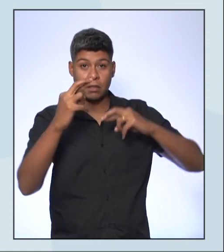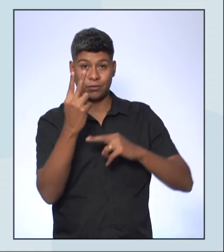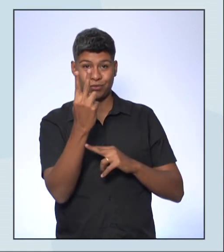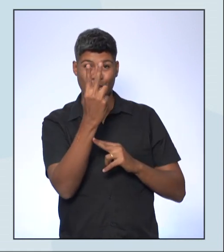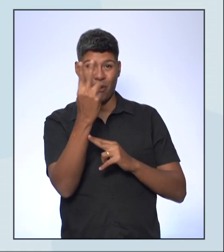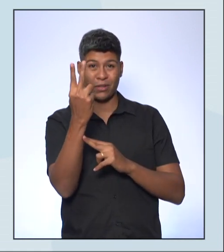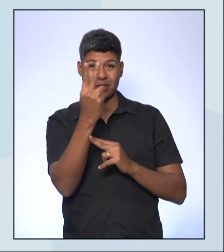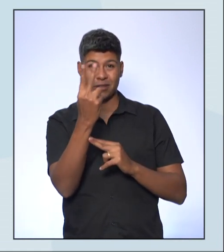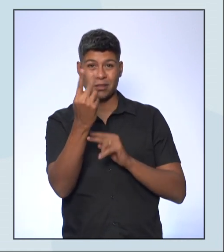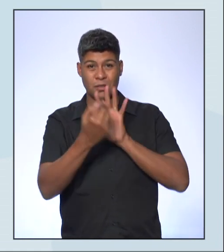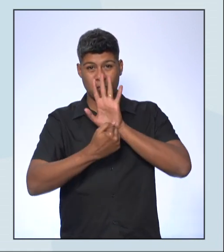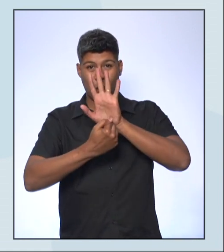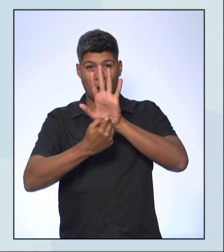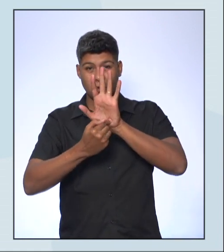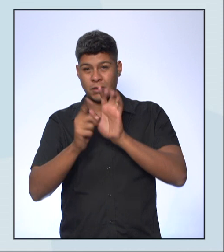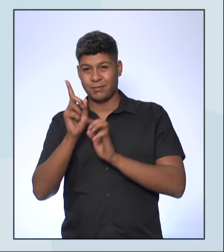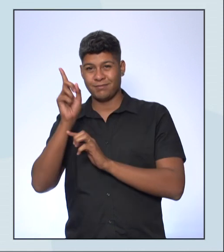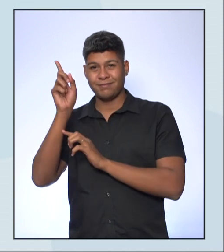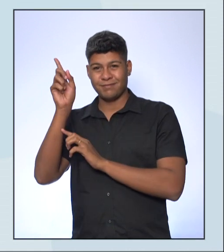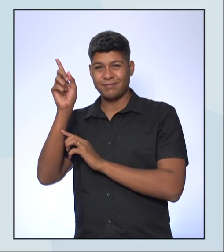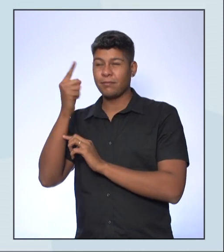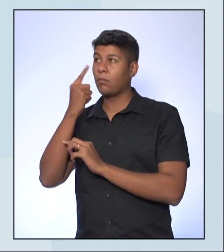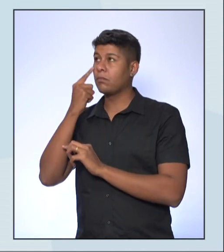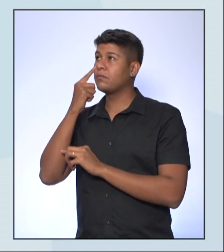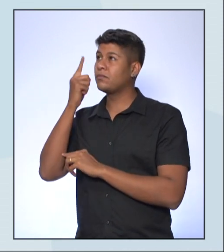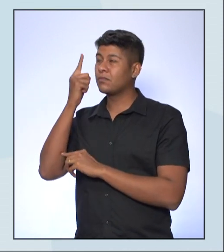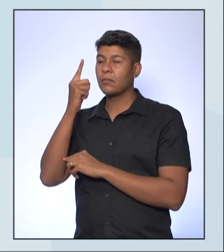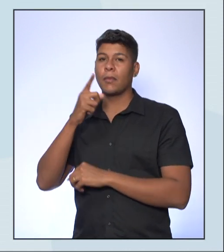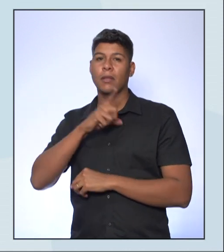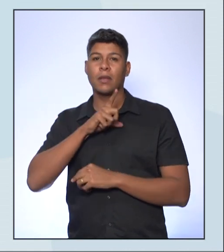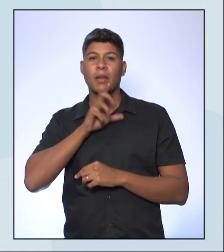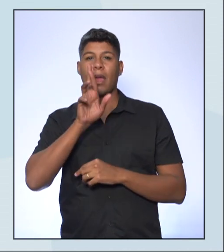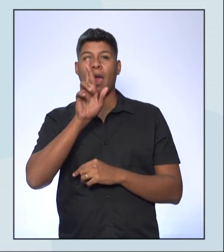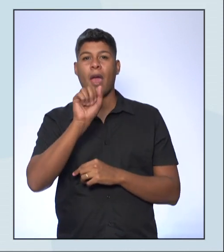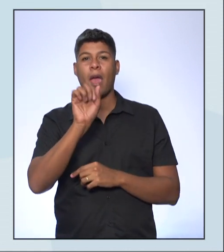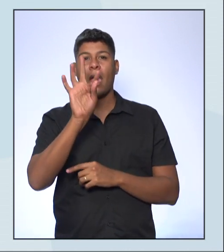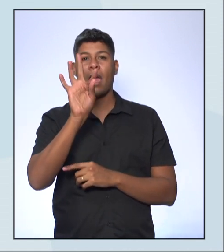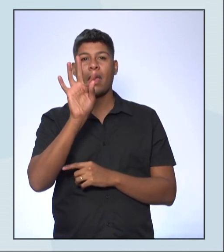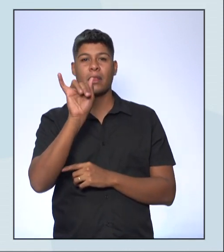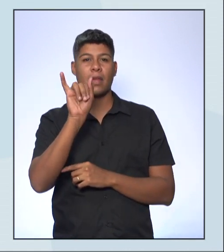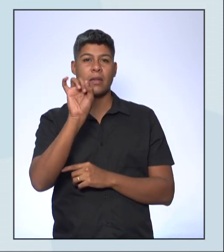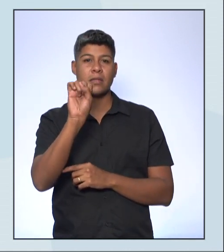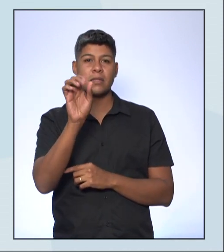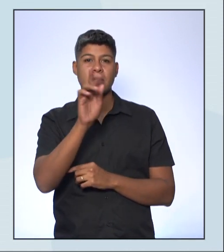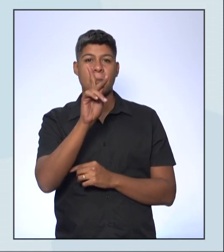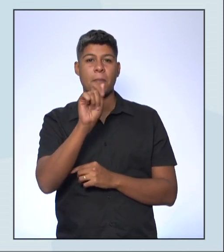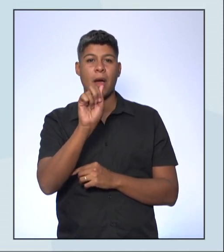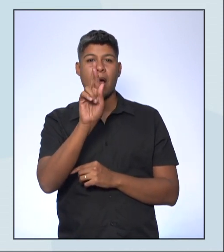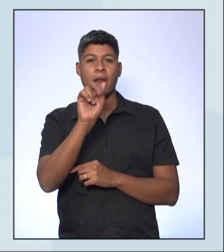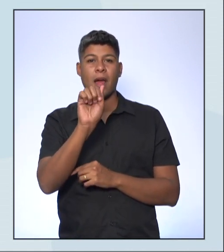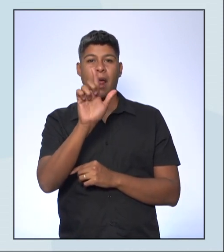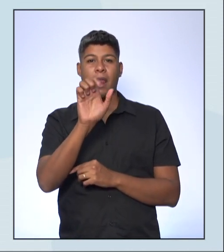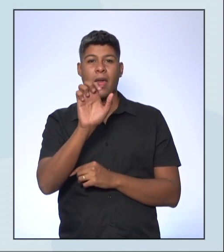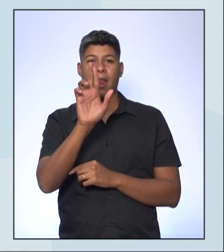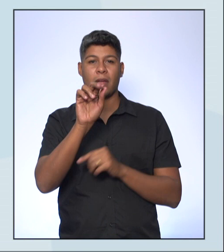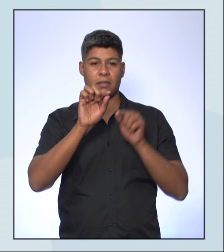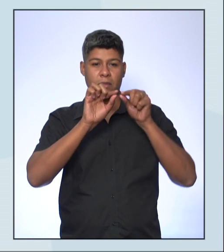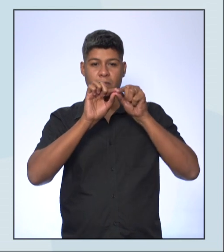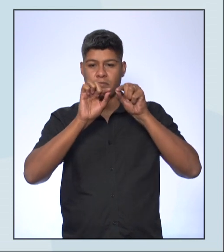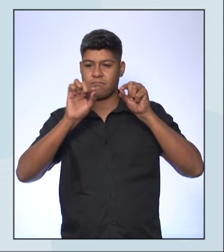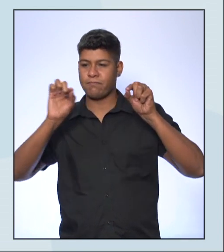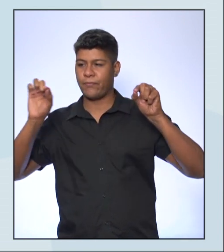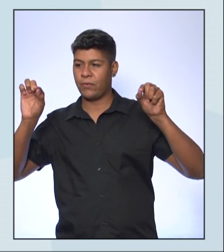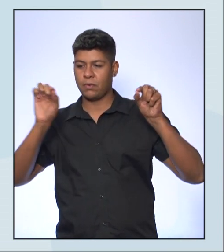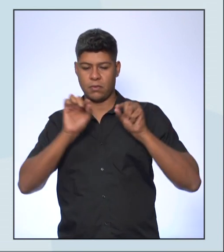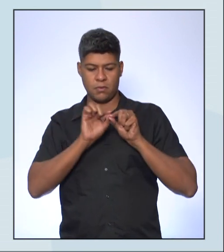uma indica uma paralela, onde apresenta duas retas, né? Duas retas paralelas cortadas por uma transversal, e a outra